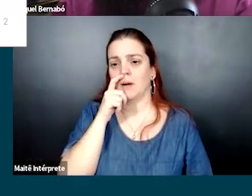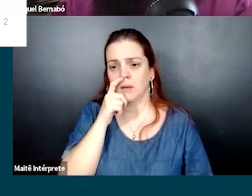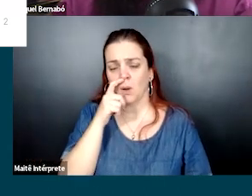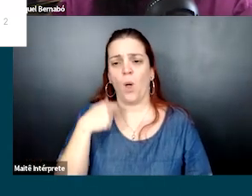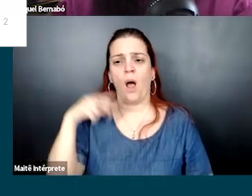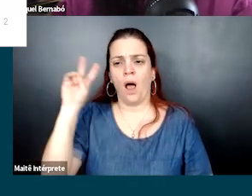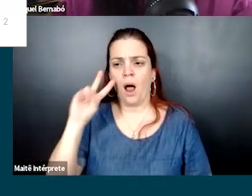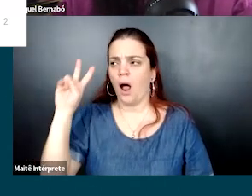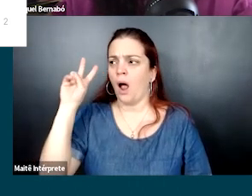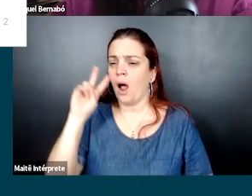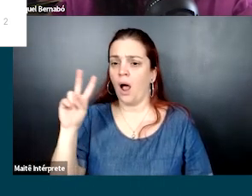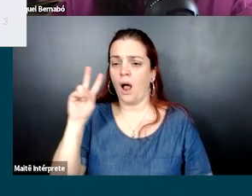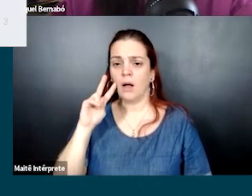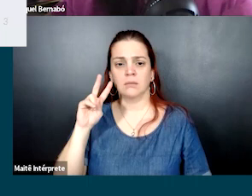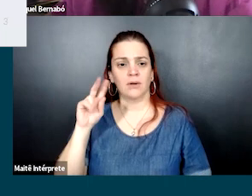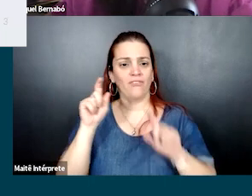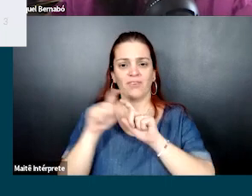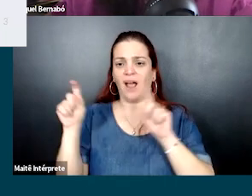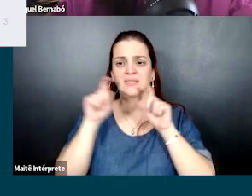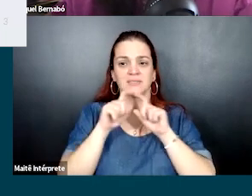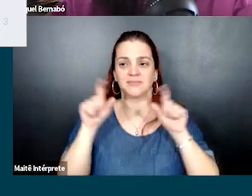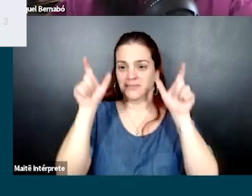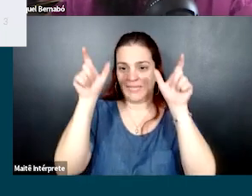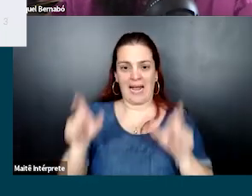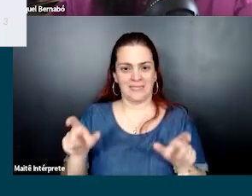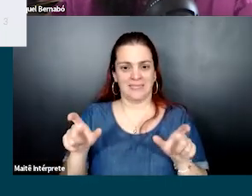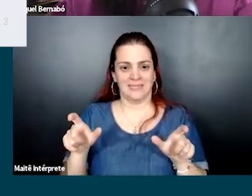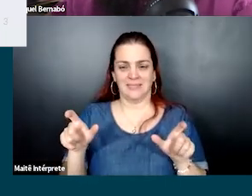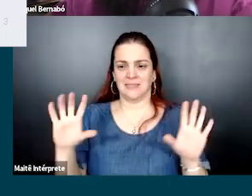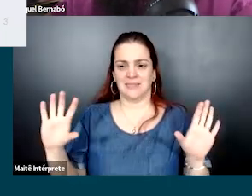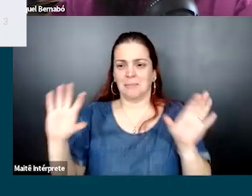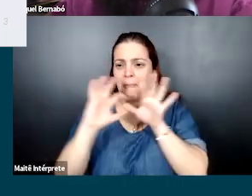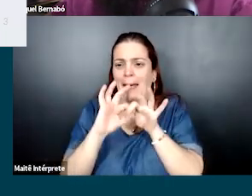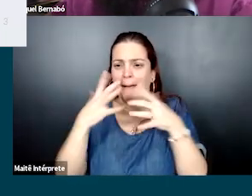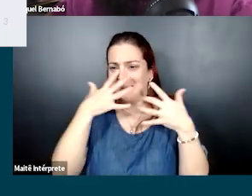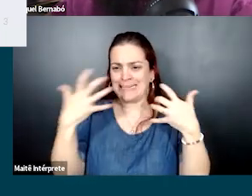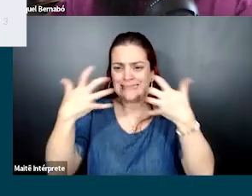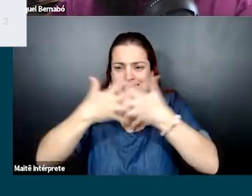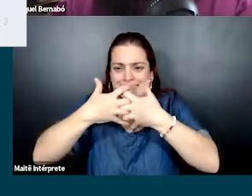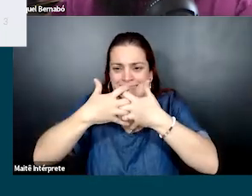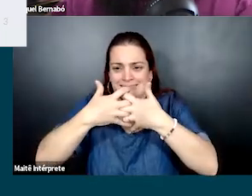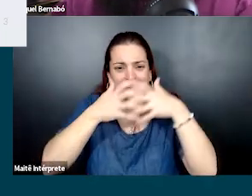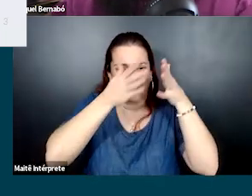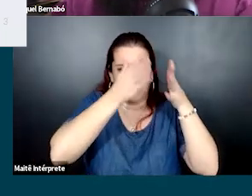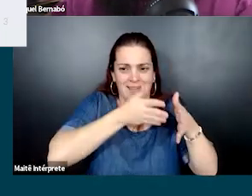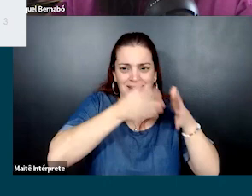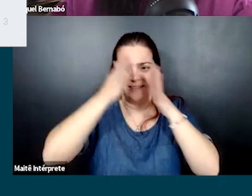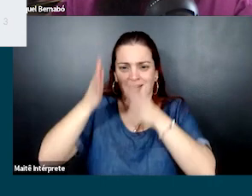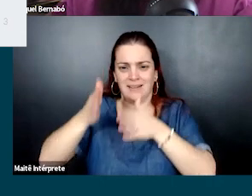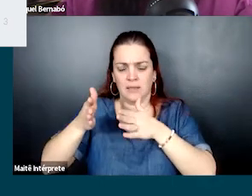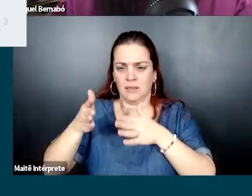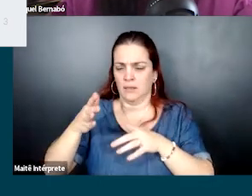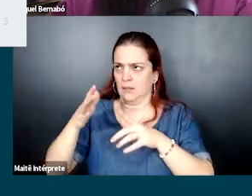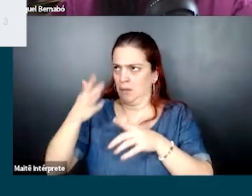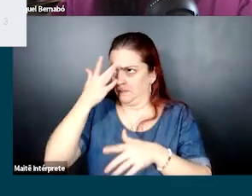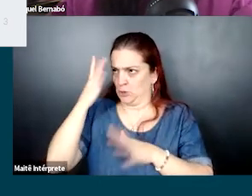cultural. E aí, quanto mais eu lembrava dessas coisas, eu percebia que essas duas frases, elas pareciam meio primas, né? Era como se uma fosse explicando a